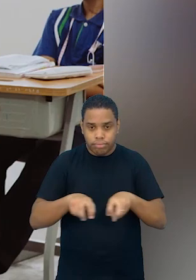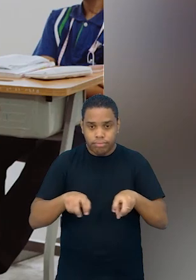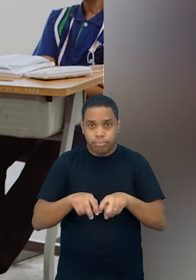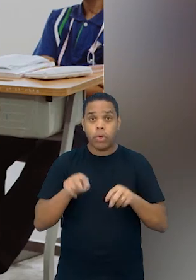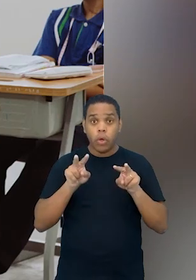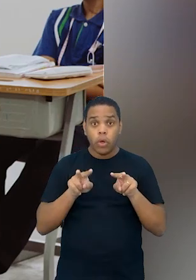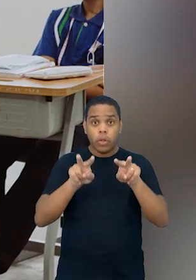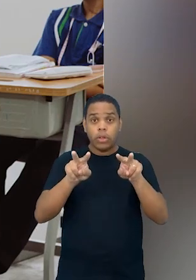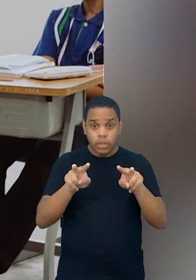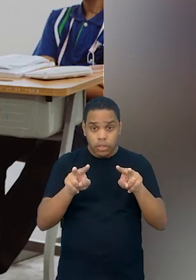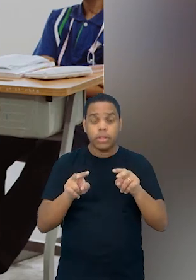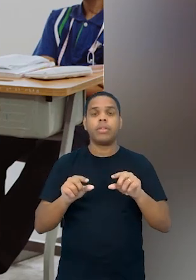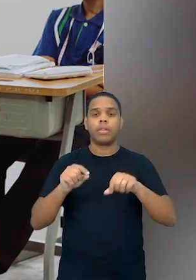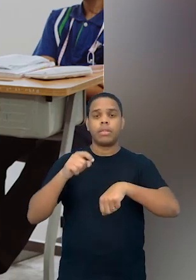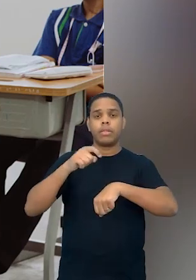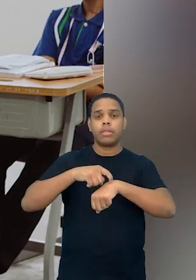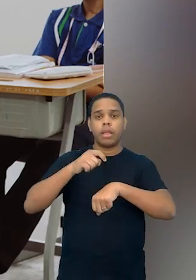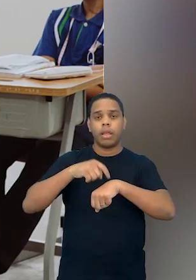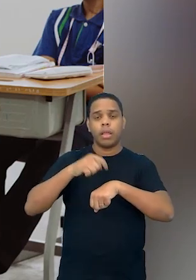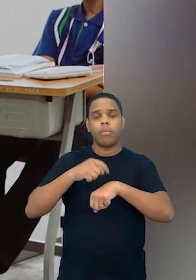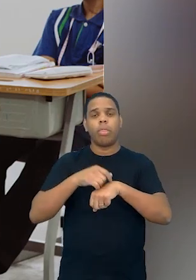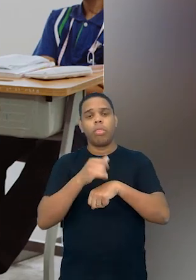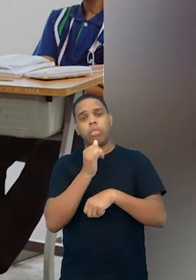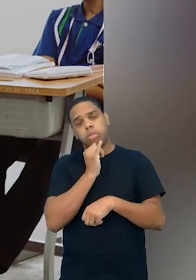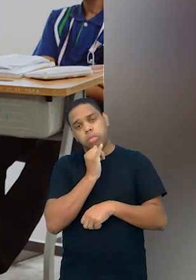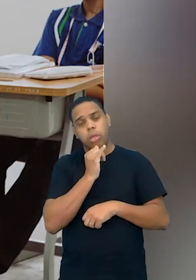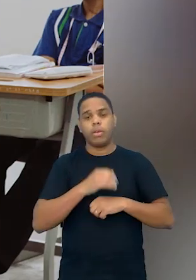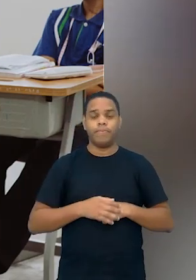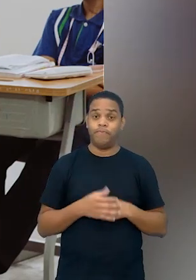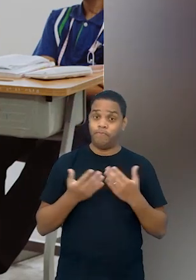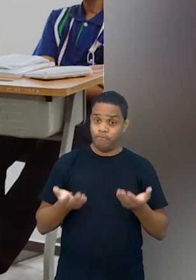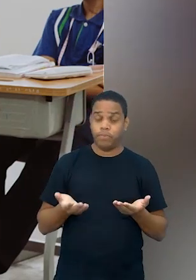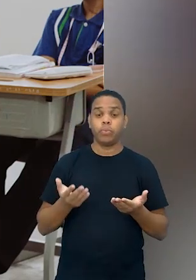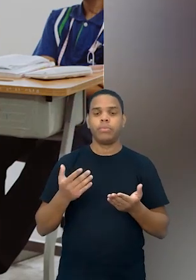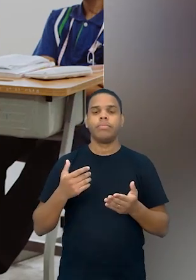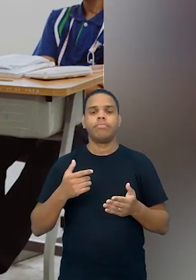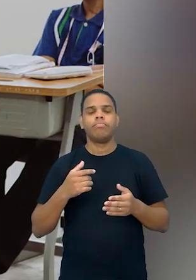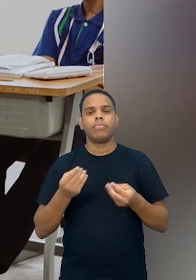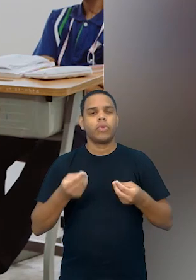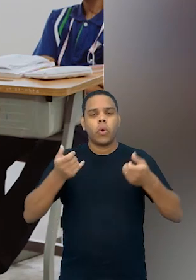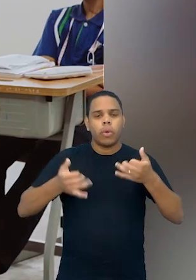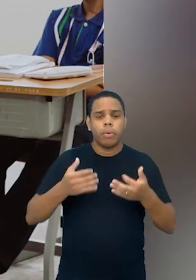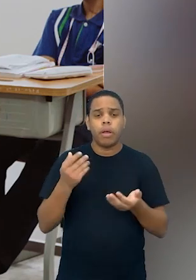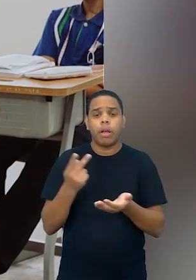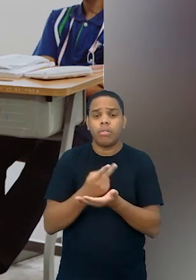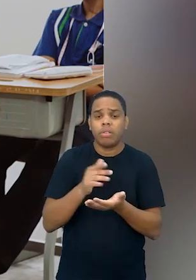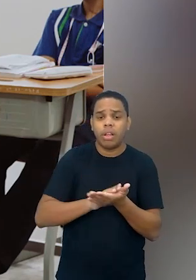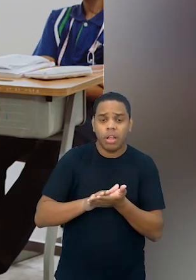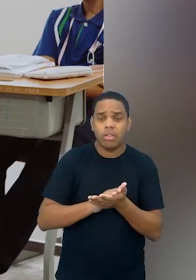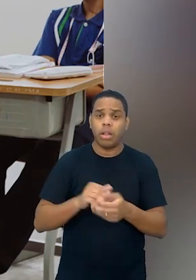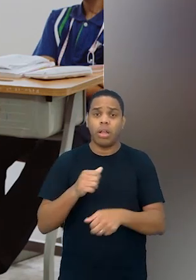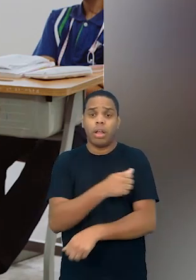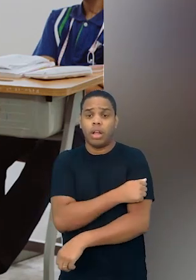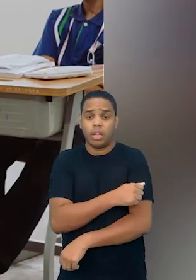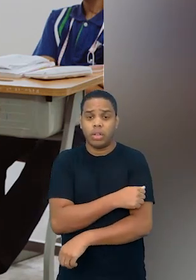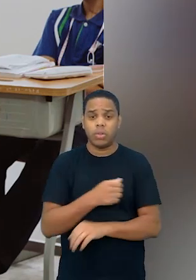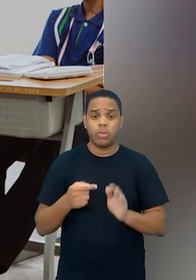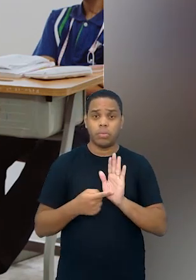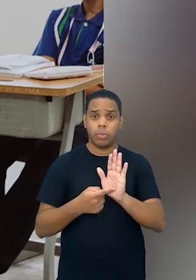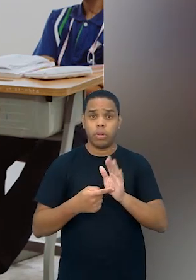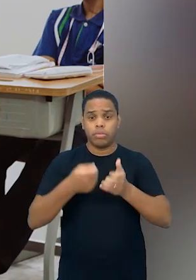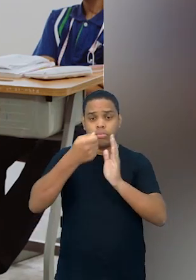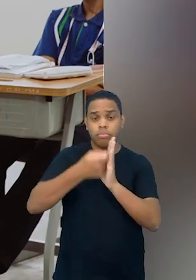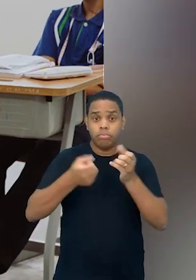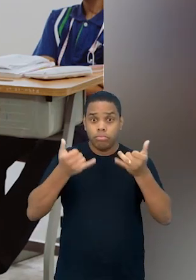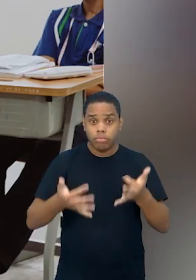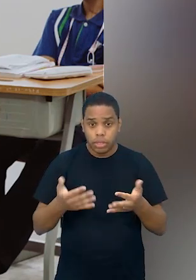olhando para frente, escrito: tempo ocioso. Geralmente não acontece muita coisa enquanto um estudante mostra seu trabalho.